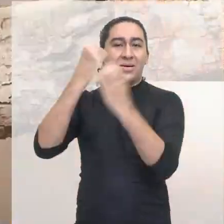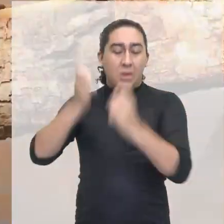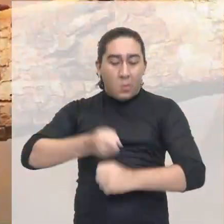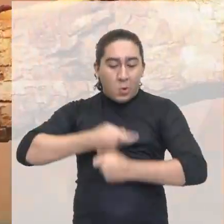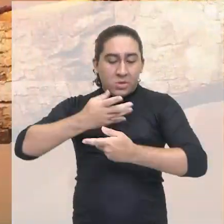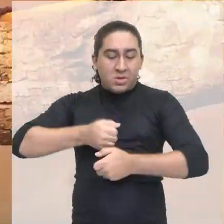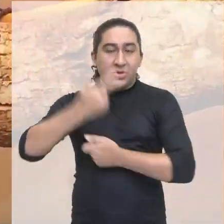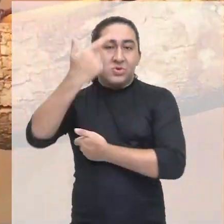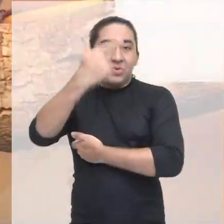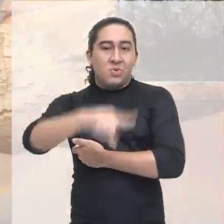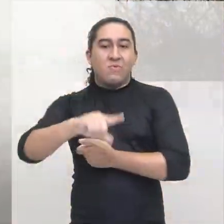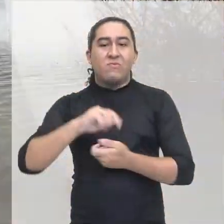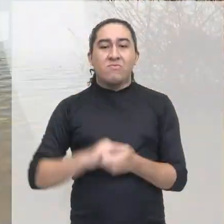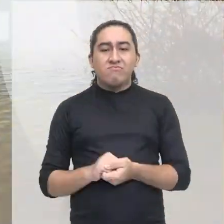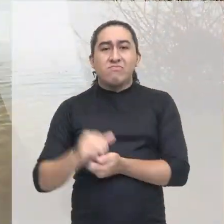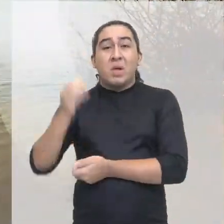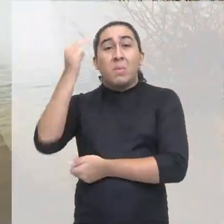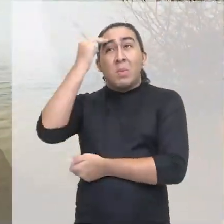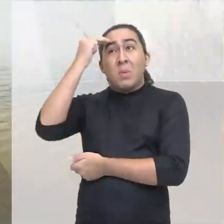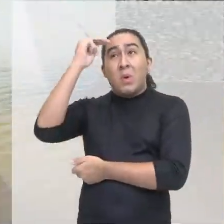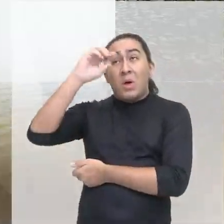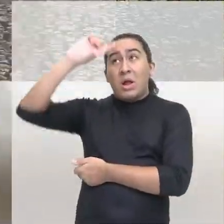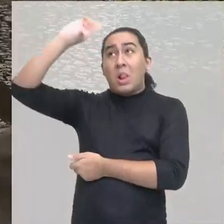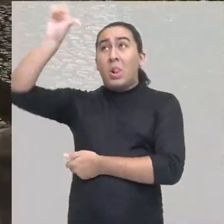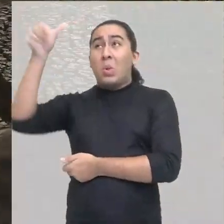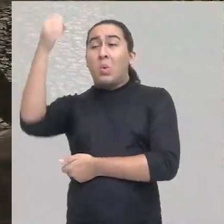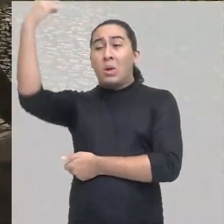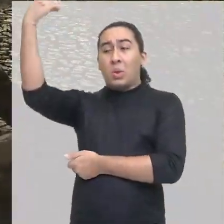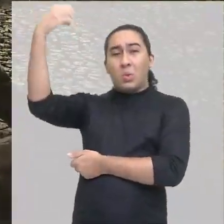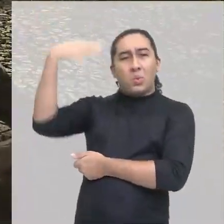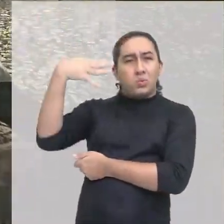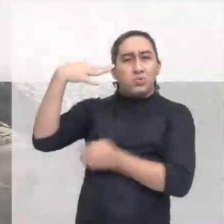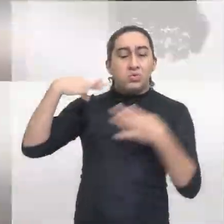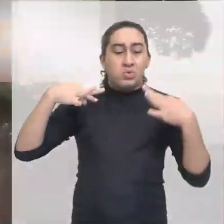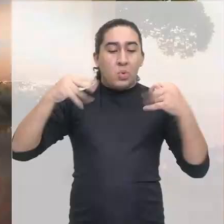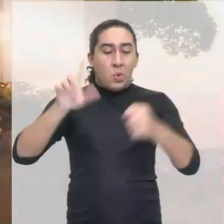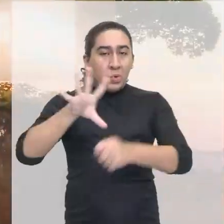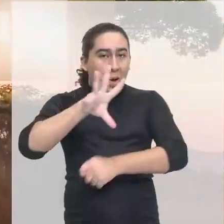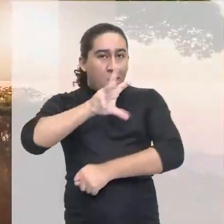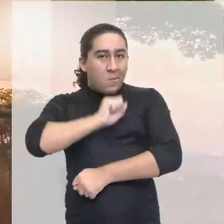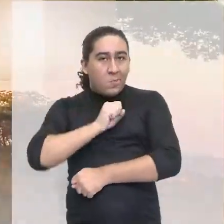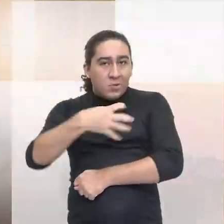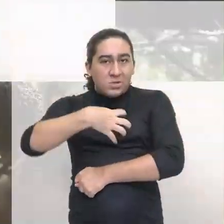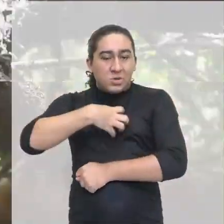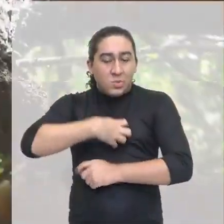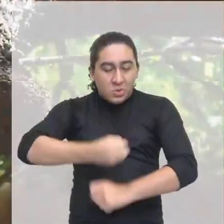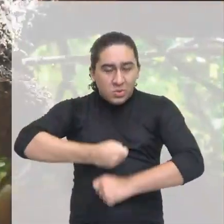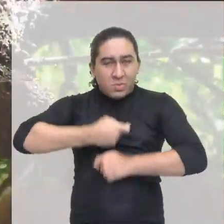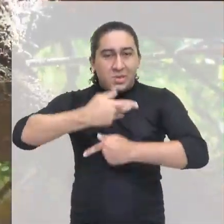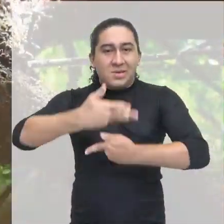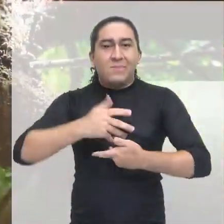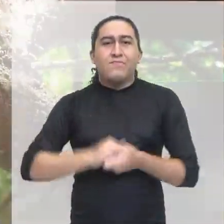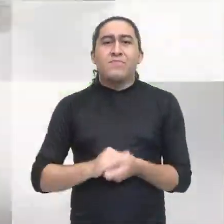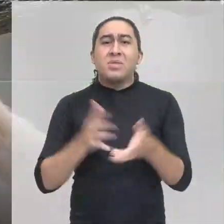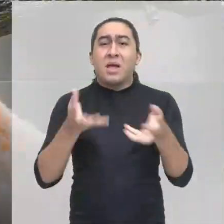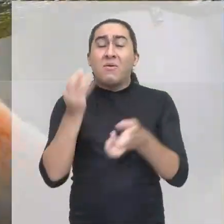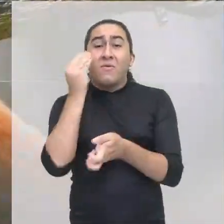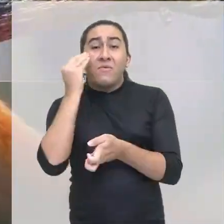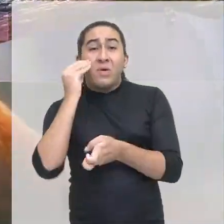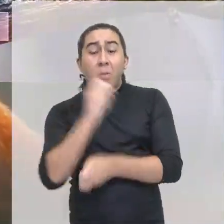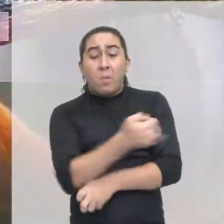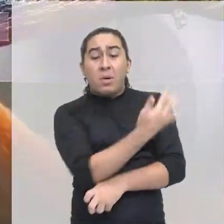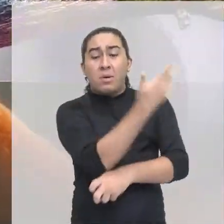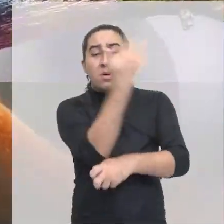a merencória, a luz da lua, toda a canção do meu amor. Quero ver essa dona caminhando,